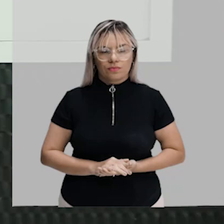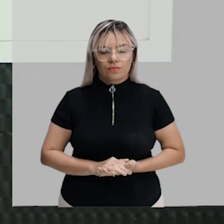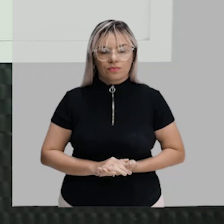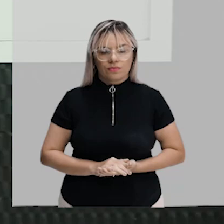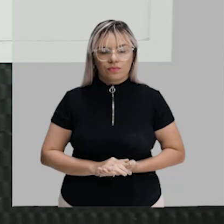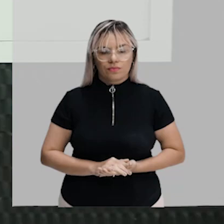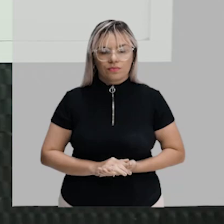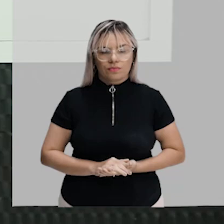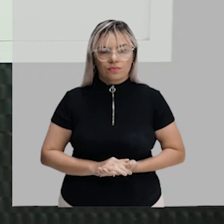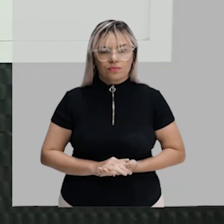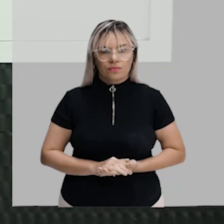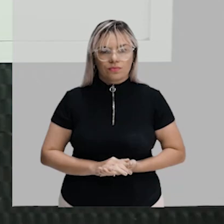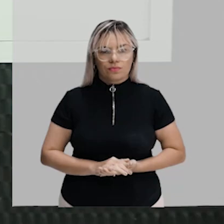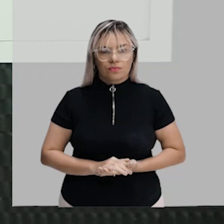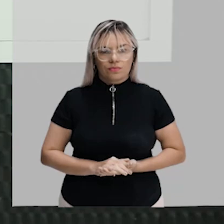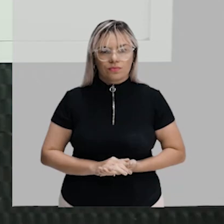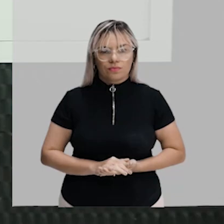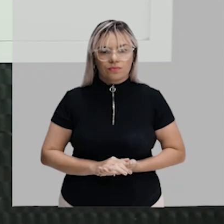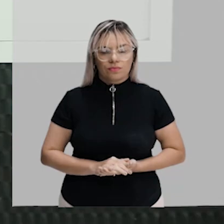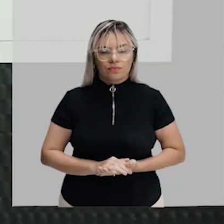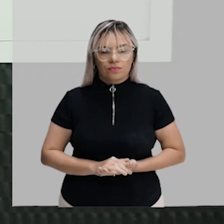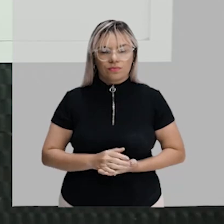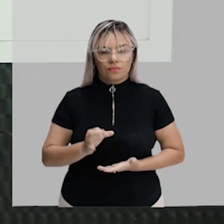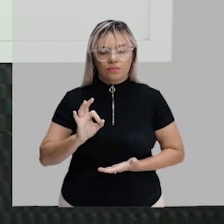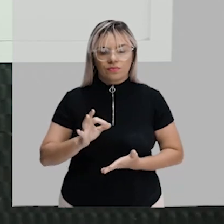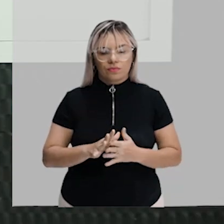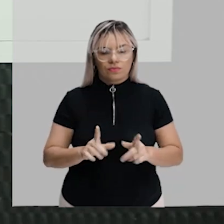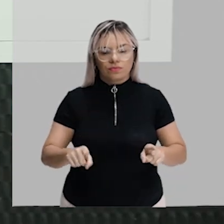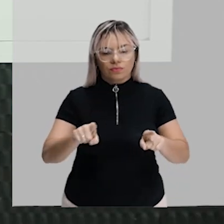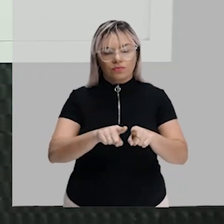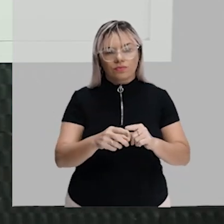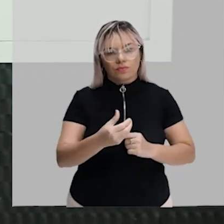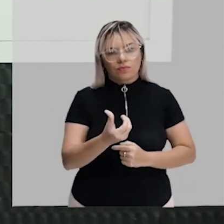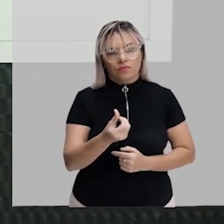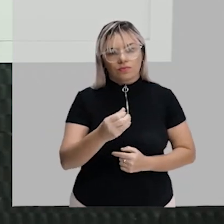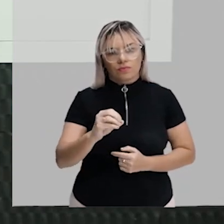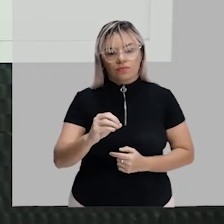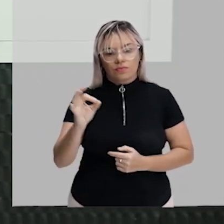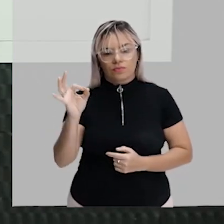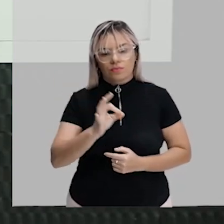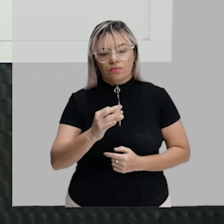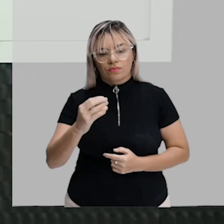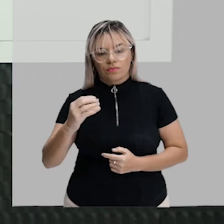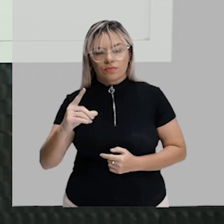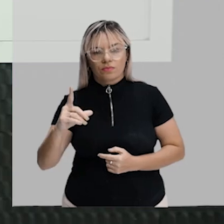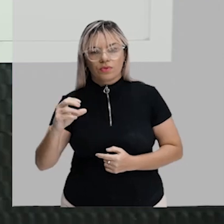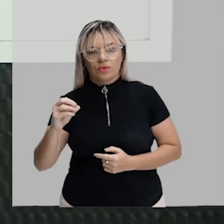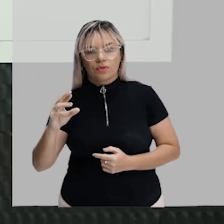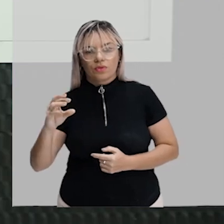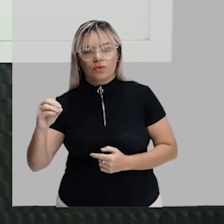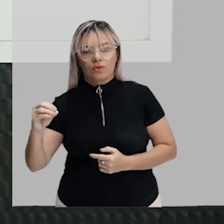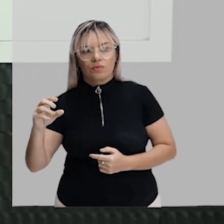40% de sódio, certo? E 60% de cloro.